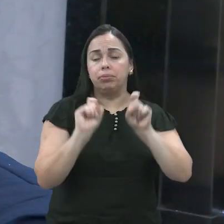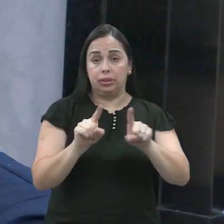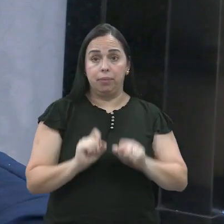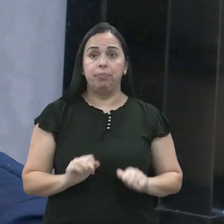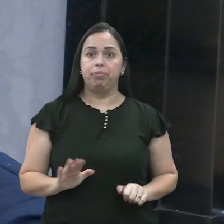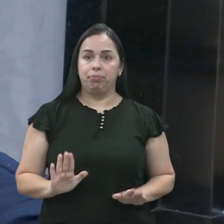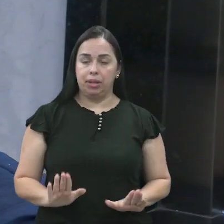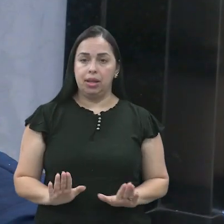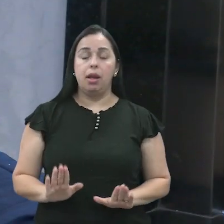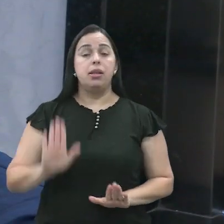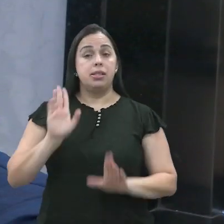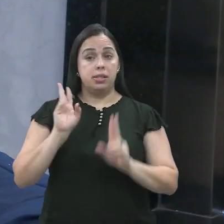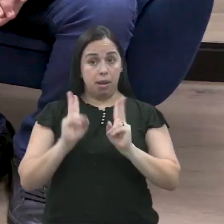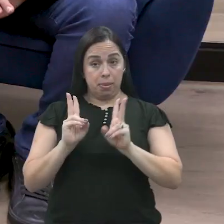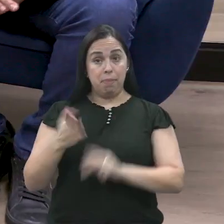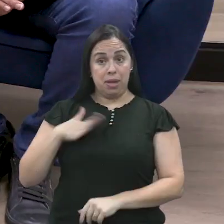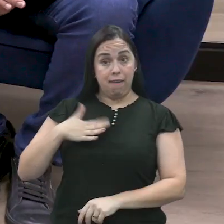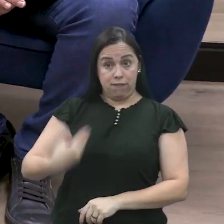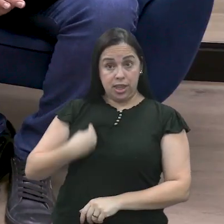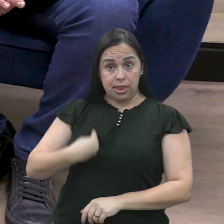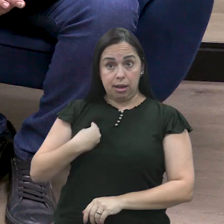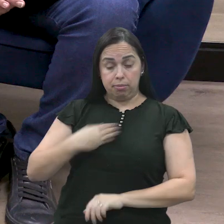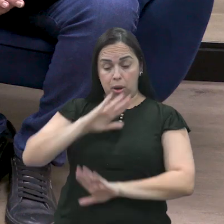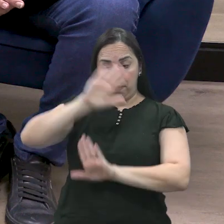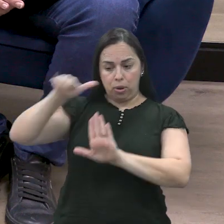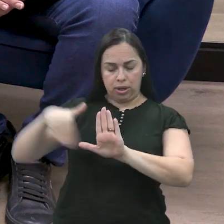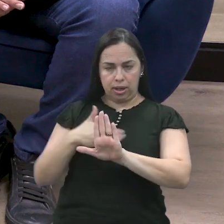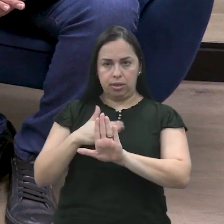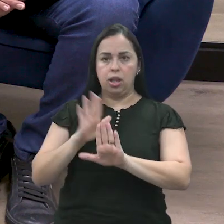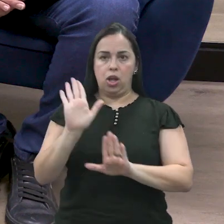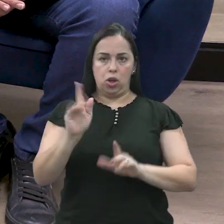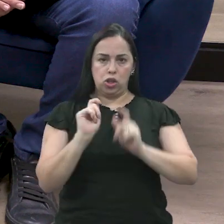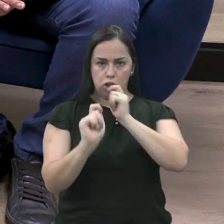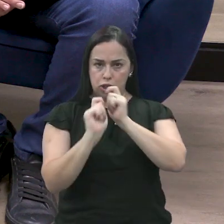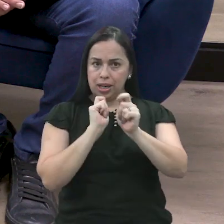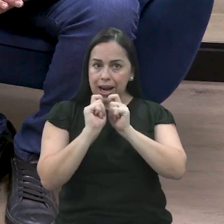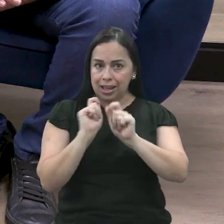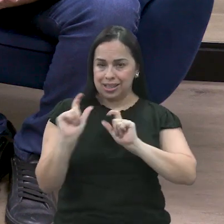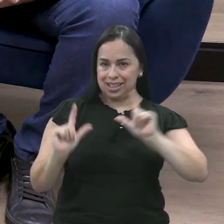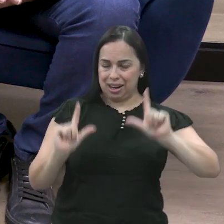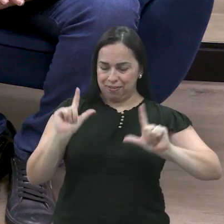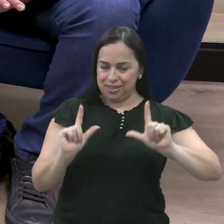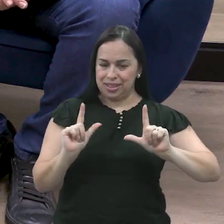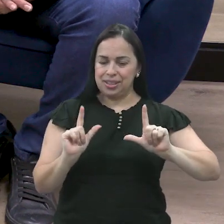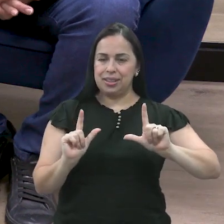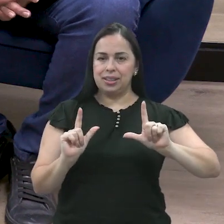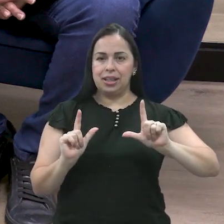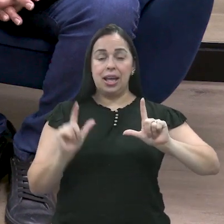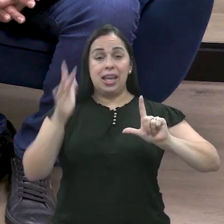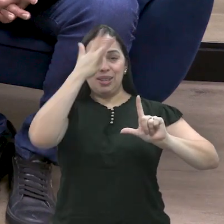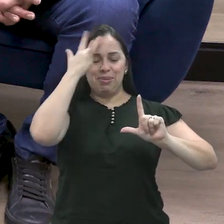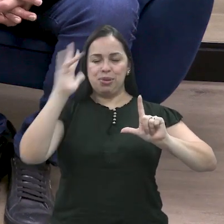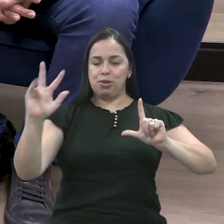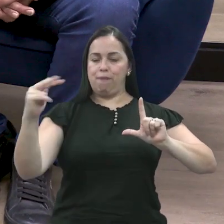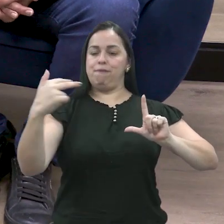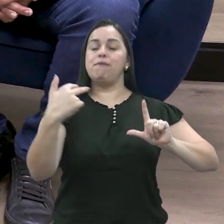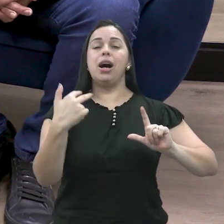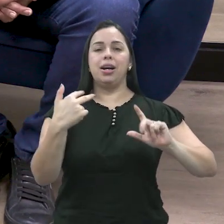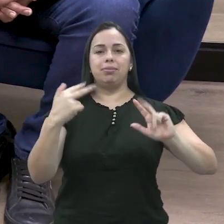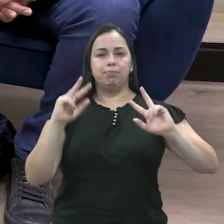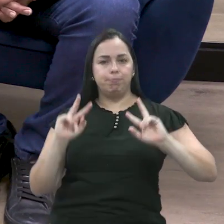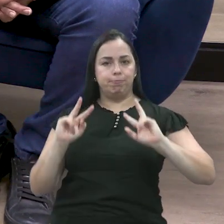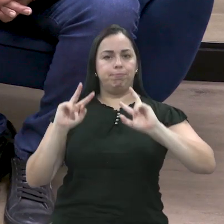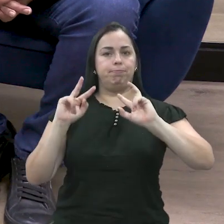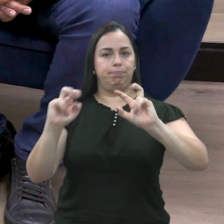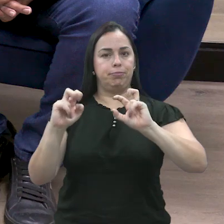a disputar um cargo político? A minha vida inteira, nos bastidores, o fato de você ser jornalista de televisão te